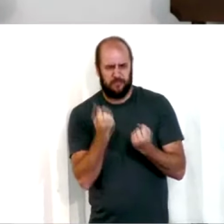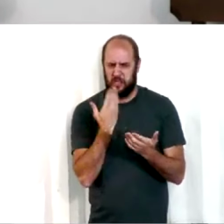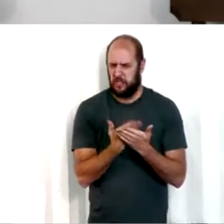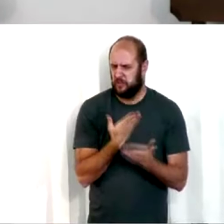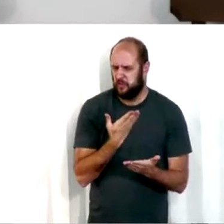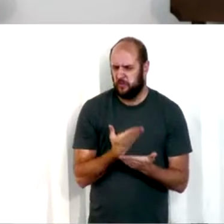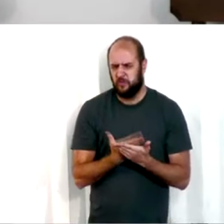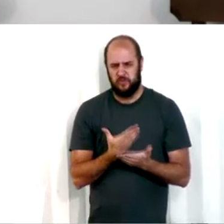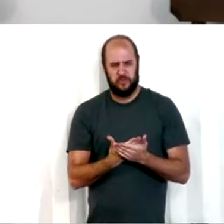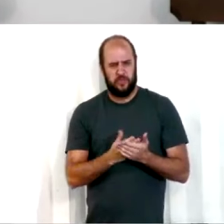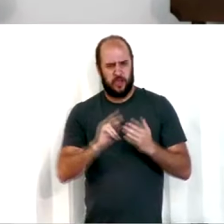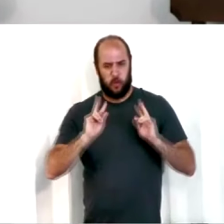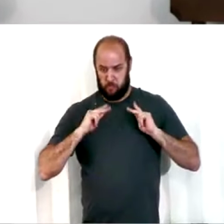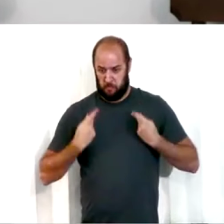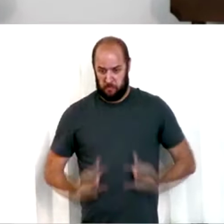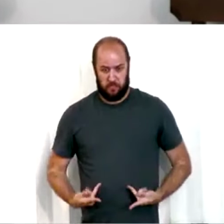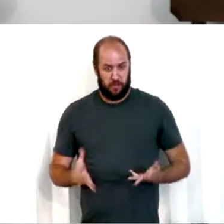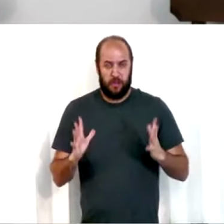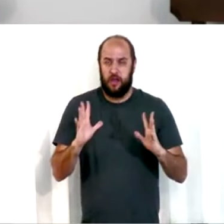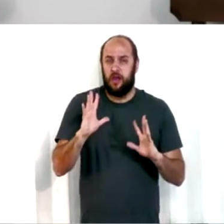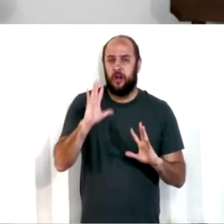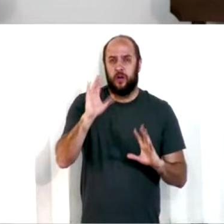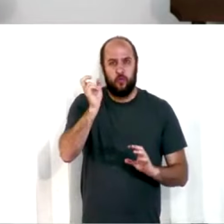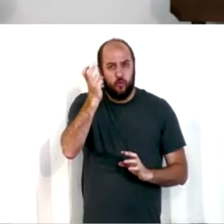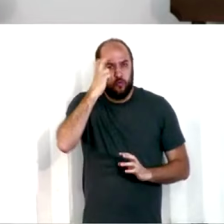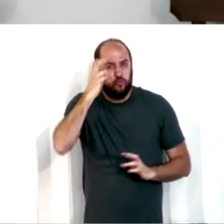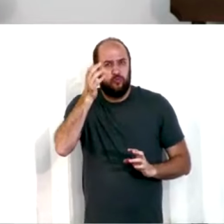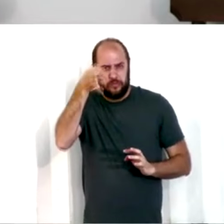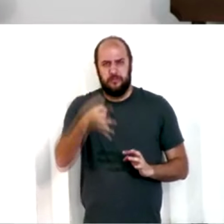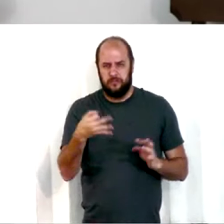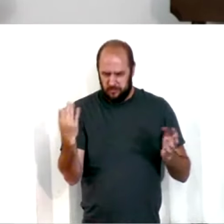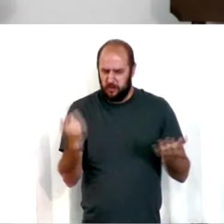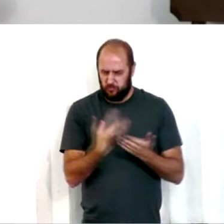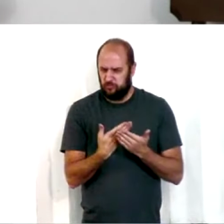das humanidades, da nossa cultura, nada disso é errado.